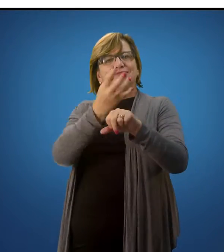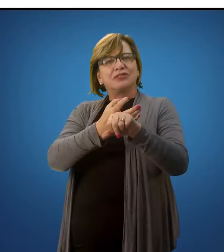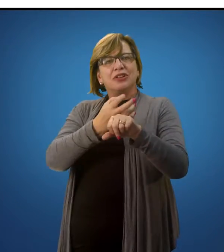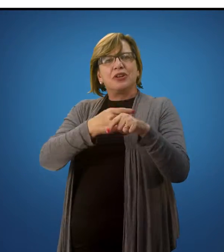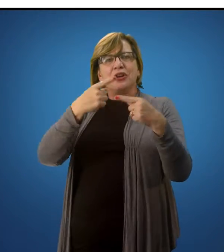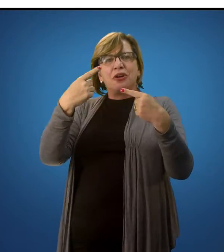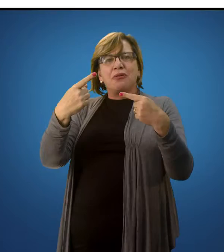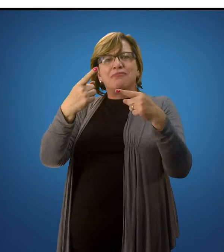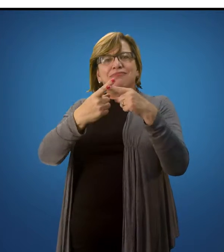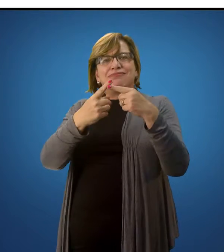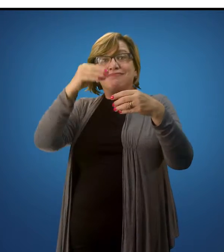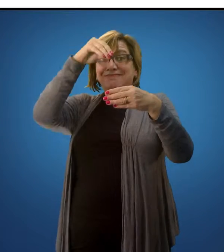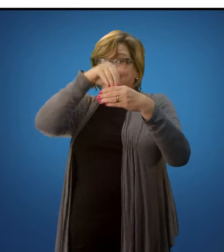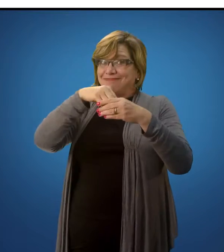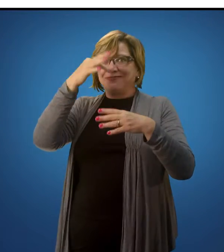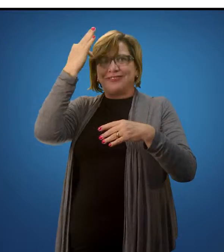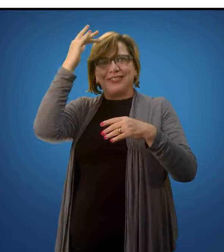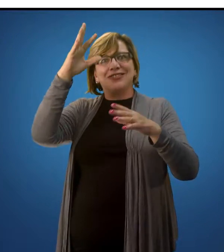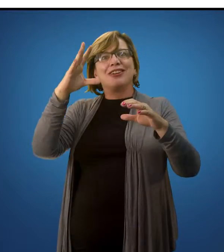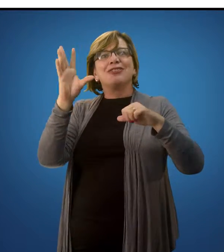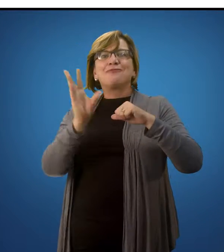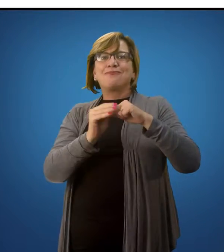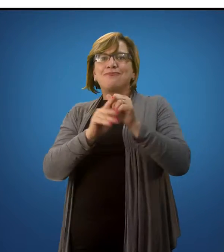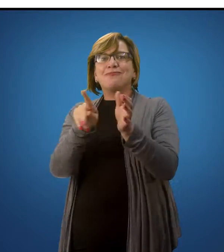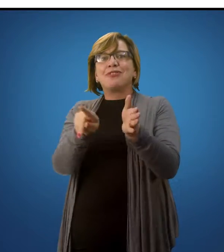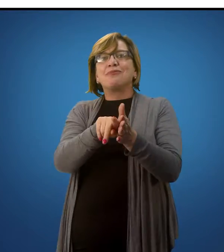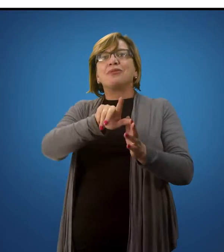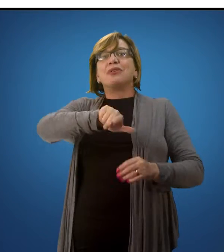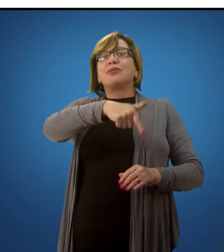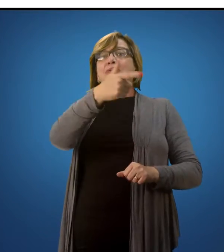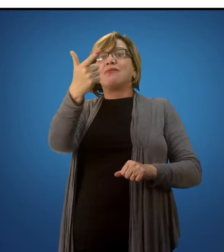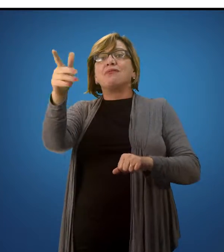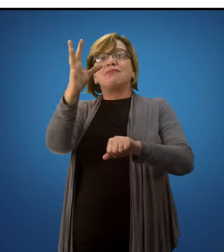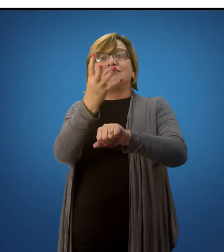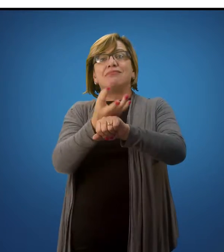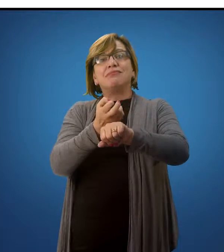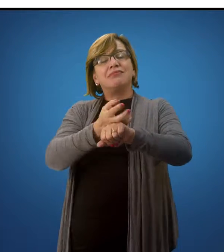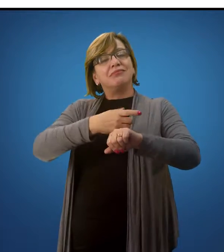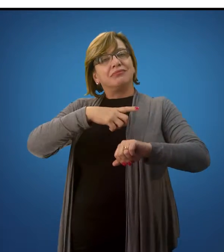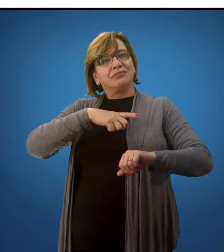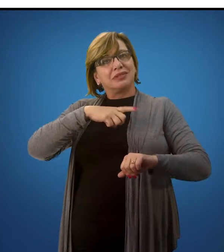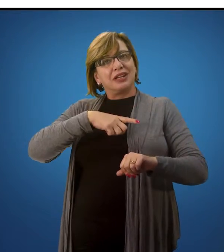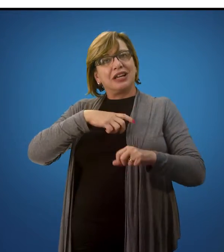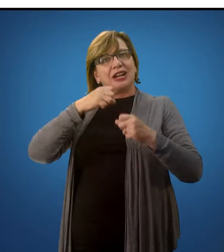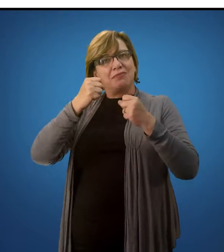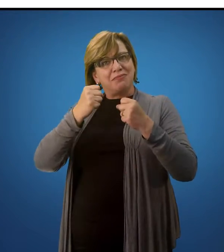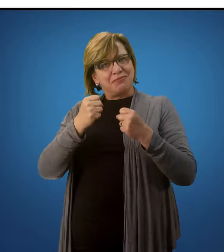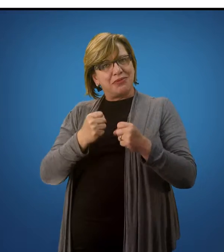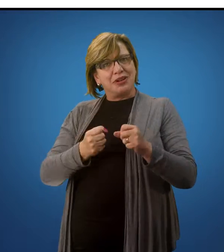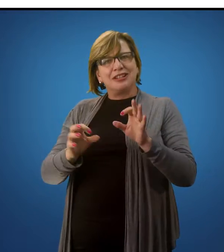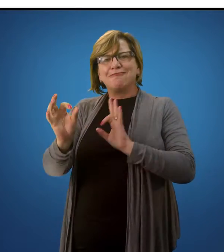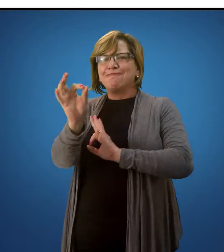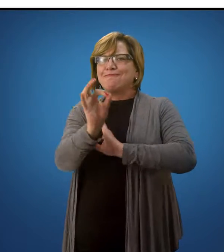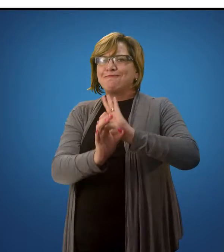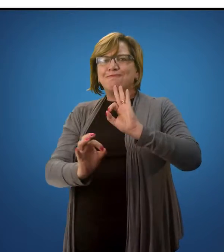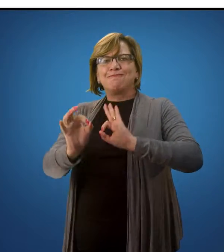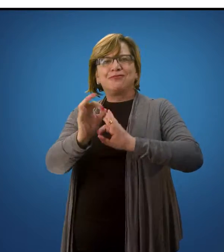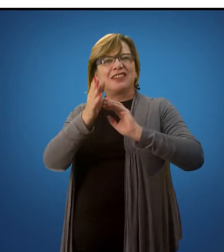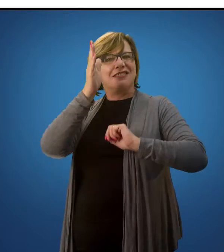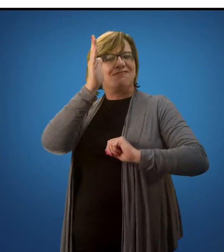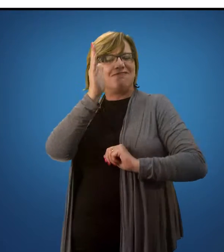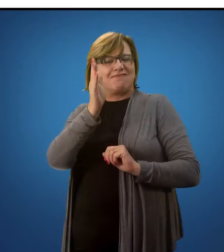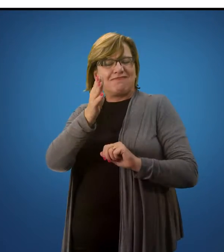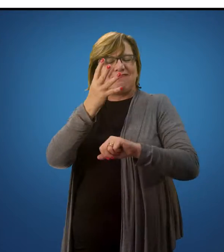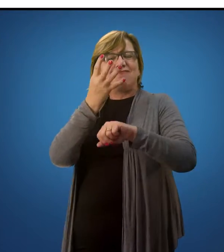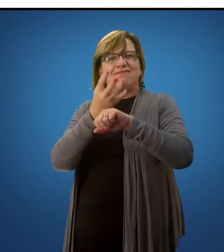conhecimento de todas as áreas então é da essência da filosofia ser interdisciplinar ela já está preparada já é